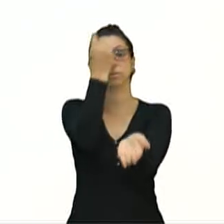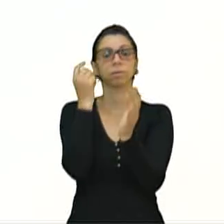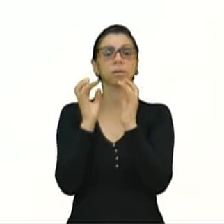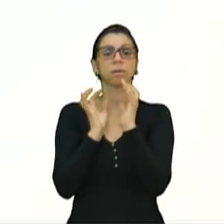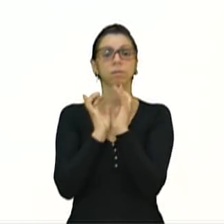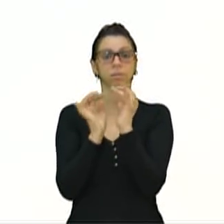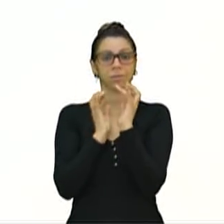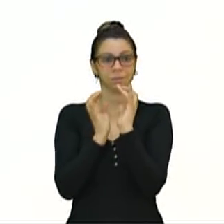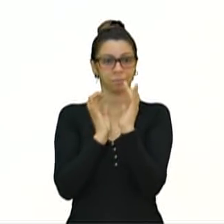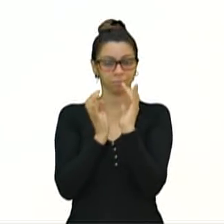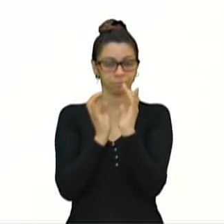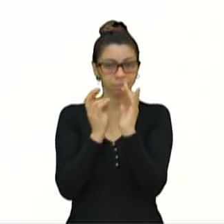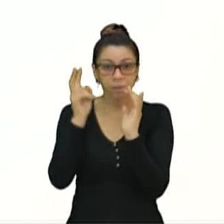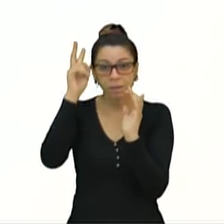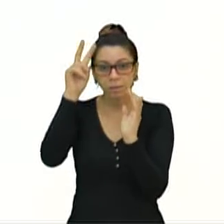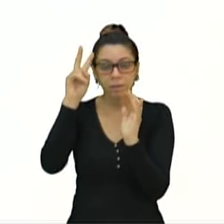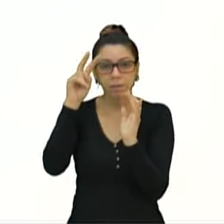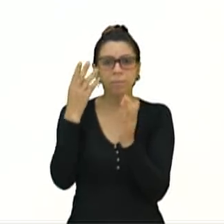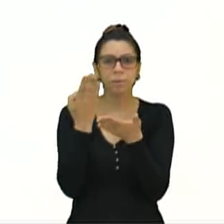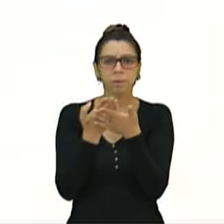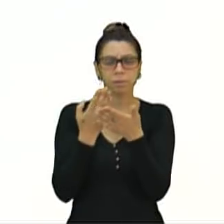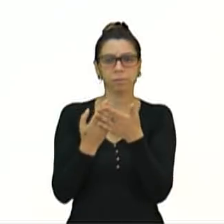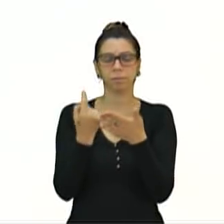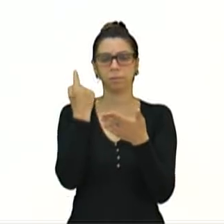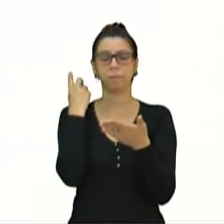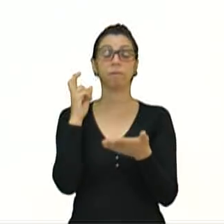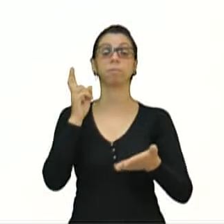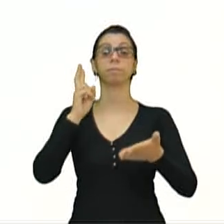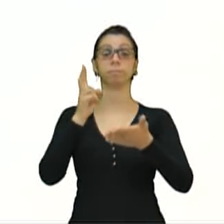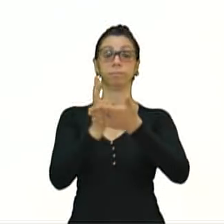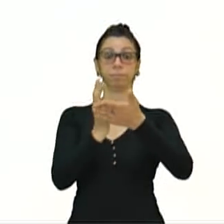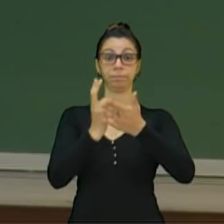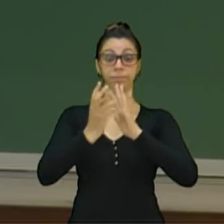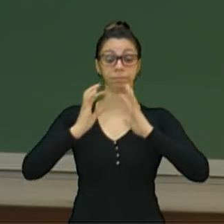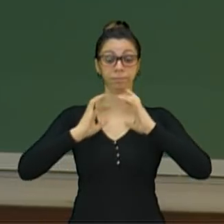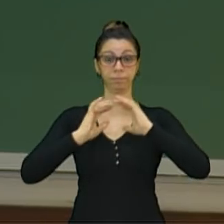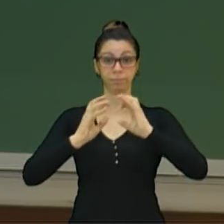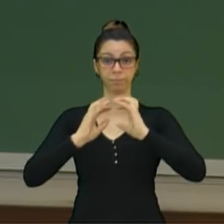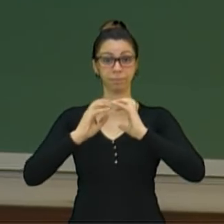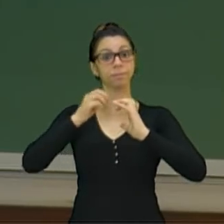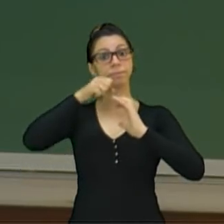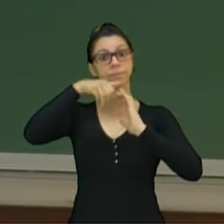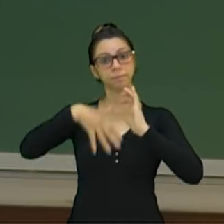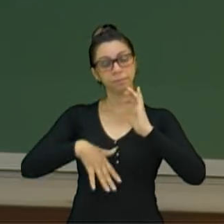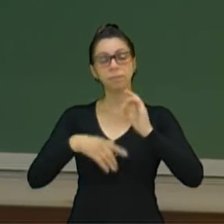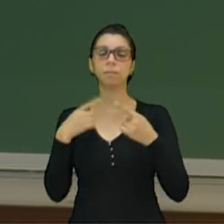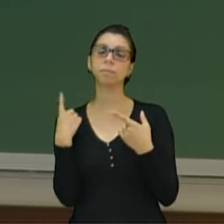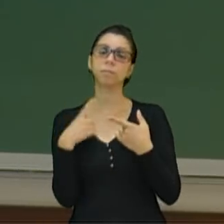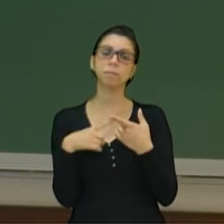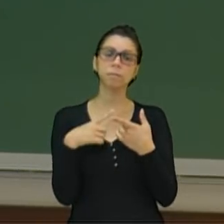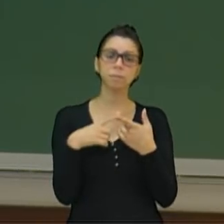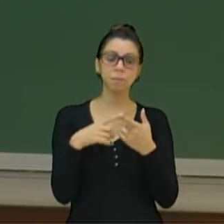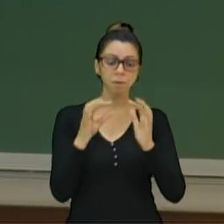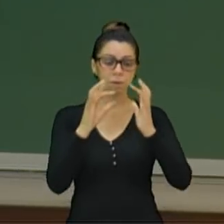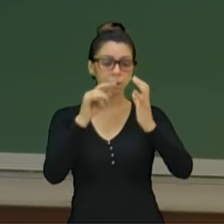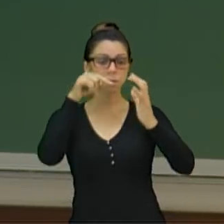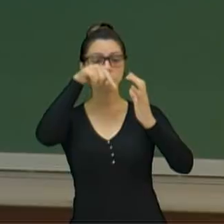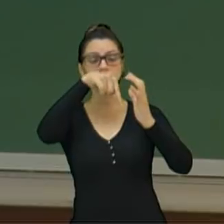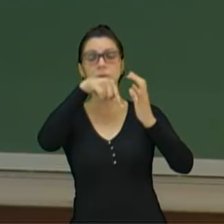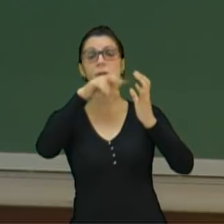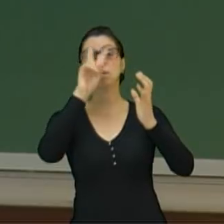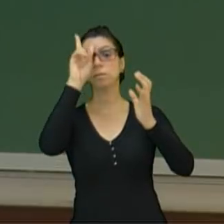encéfalo. Lembra que na aula passada eu falei que a gente ia continuar falando do sistema nervoso? Porque ele que vai interpretar